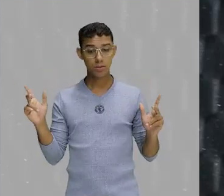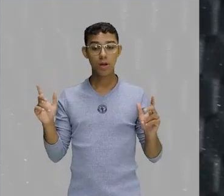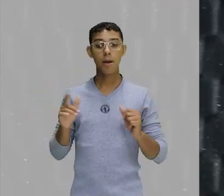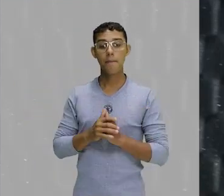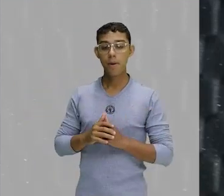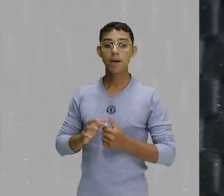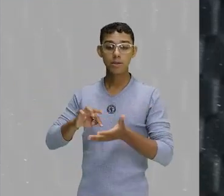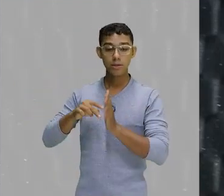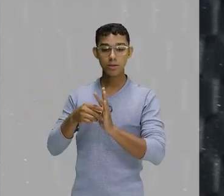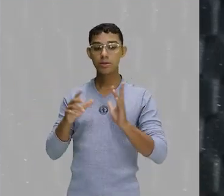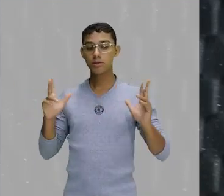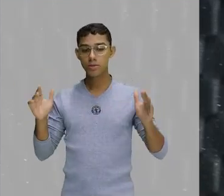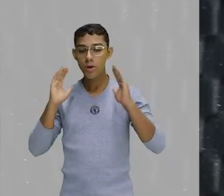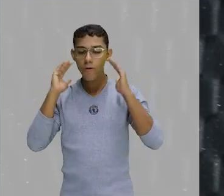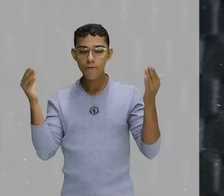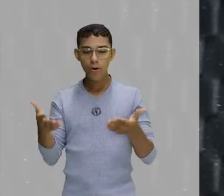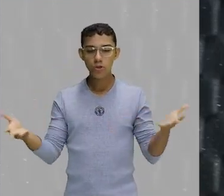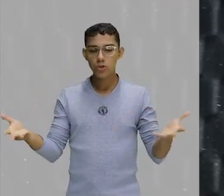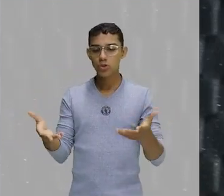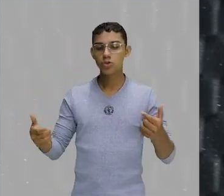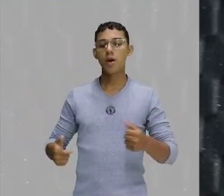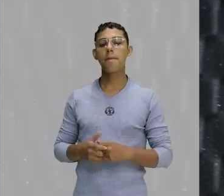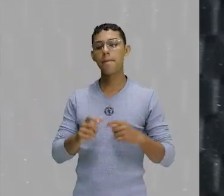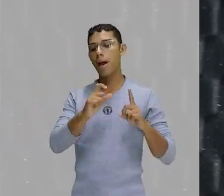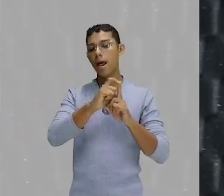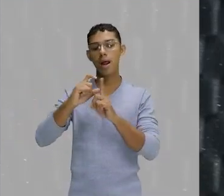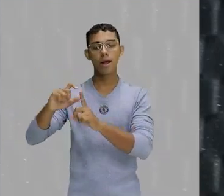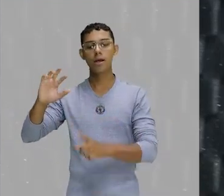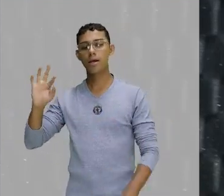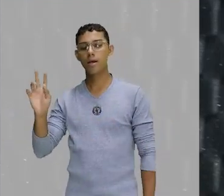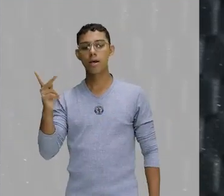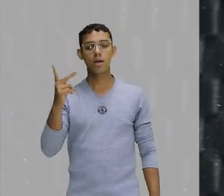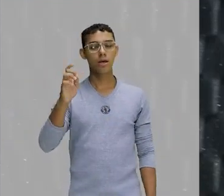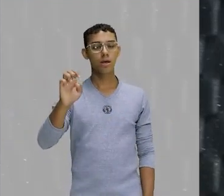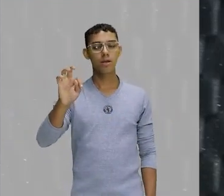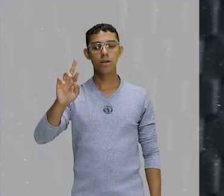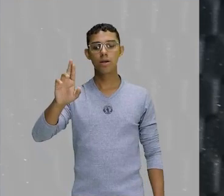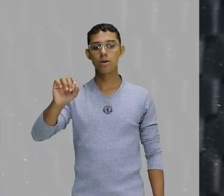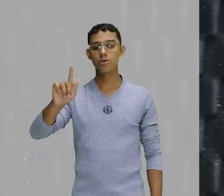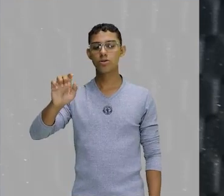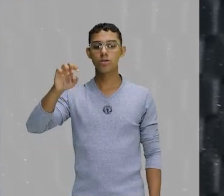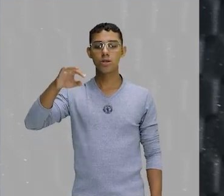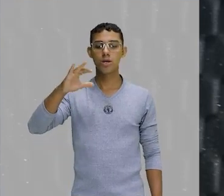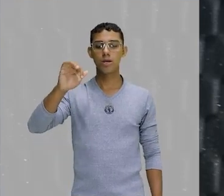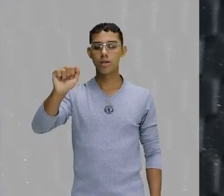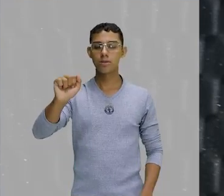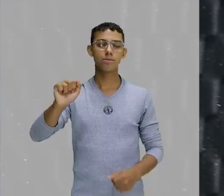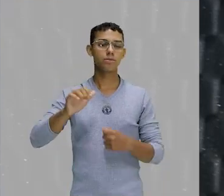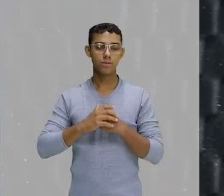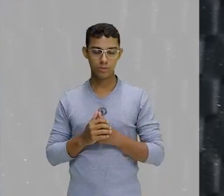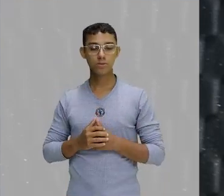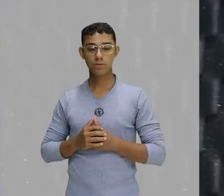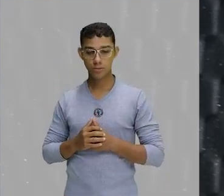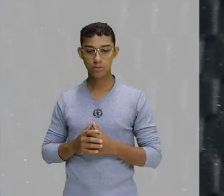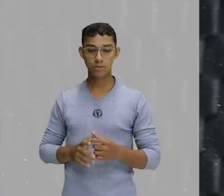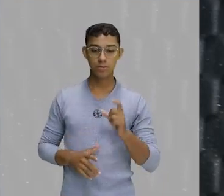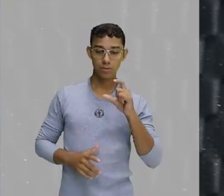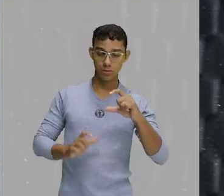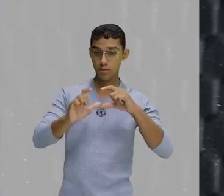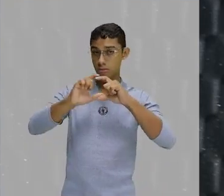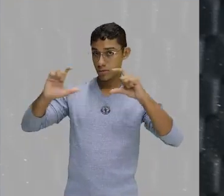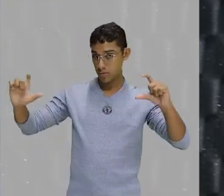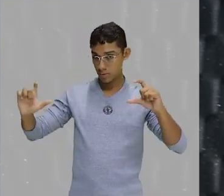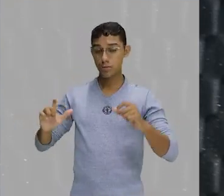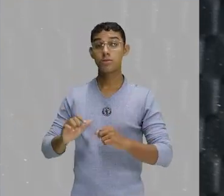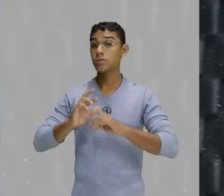foco de hoje está bem aqui. Palavras heterogenéricas. Então, palavras que são diferentes